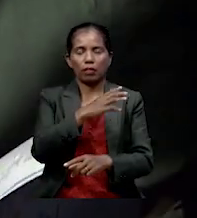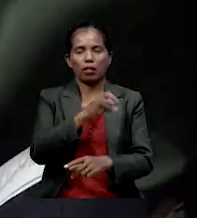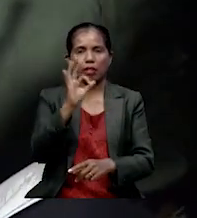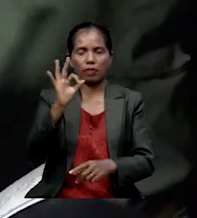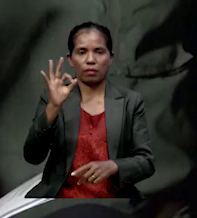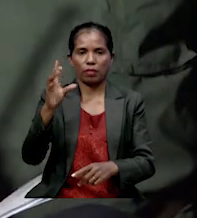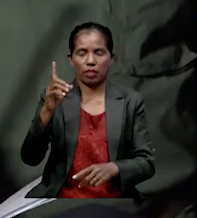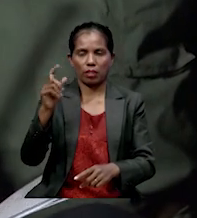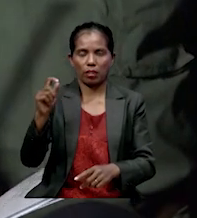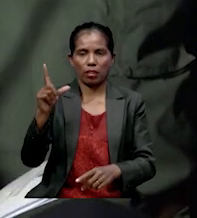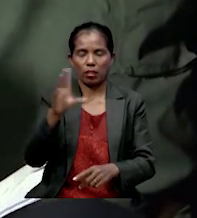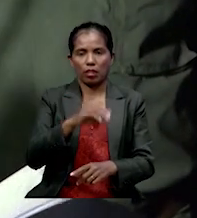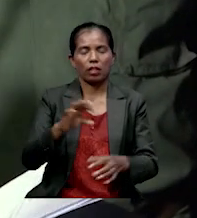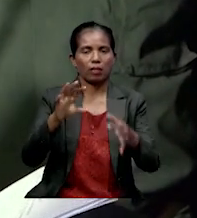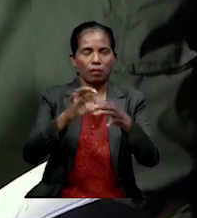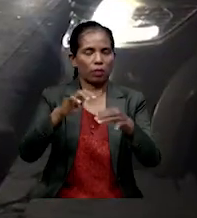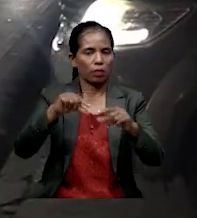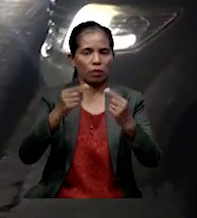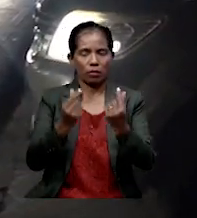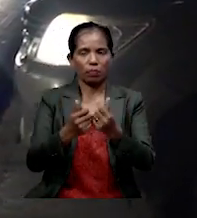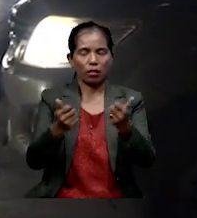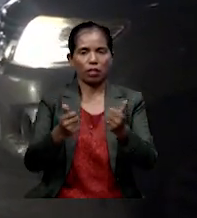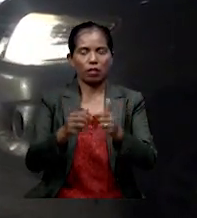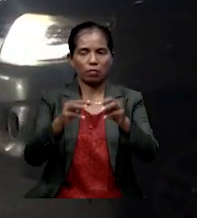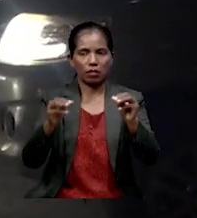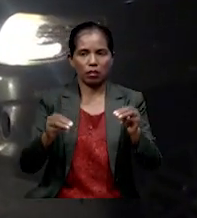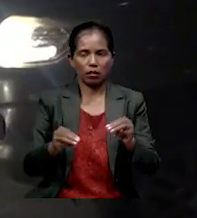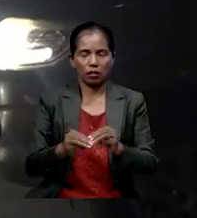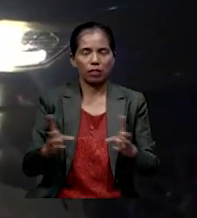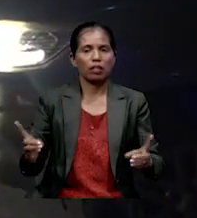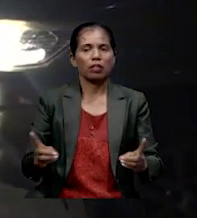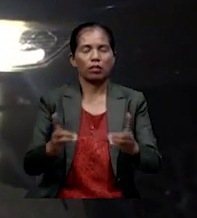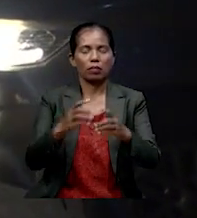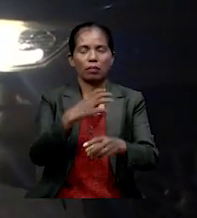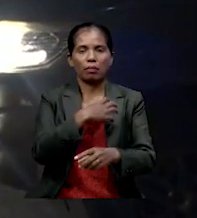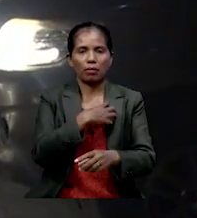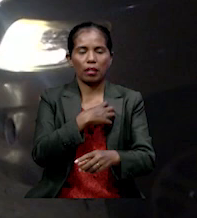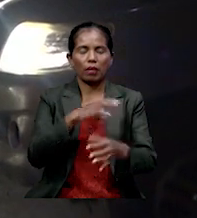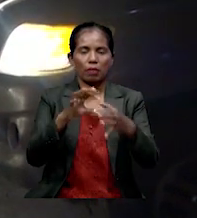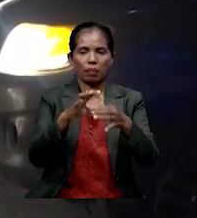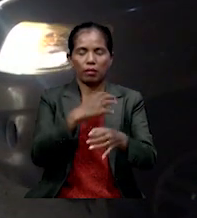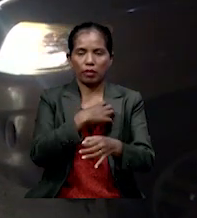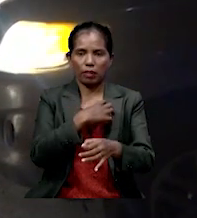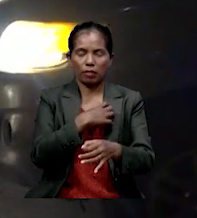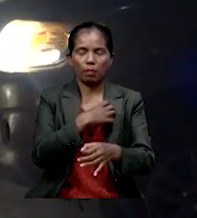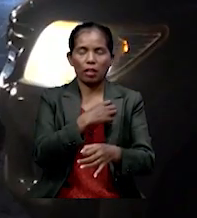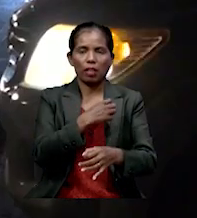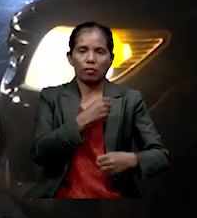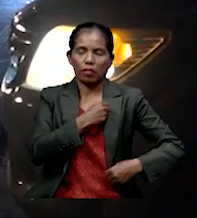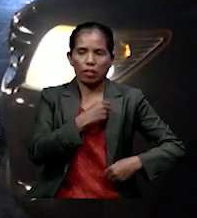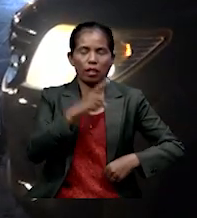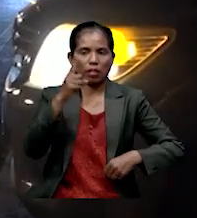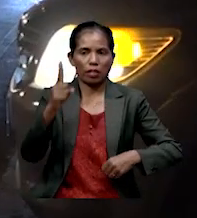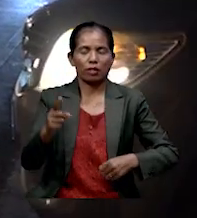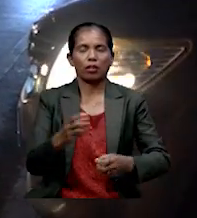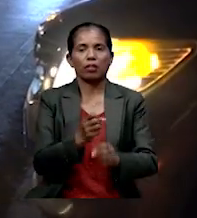Mosu, já foi membro do grupo Arte Marciais Balum Assalto Membro FFDTL Ida, e a área Bidau Akadirhun, to